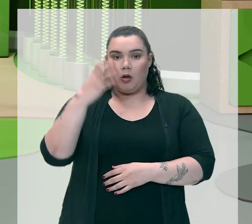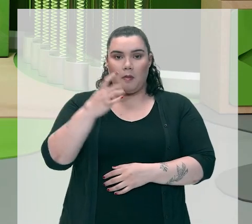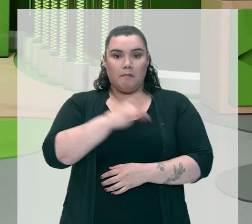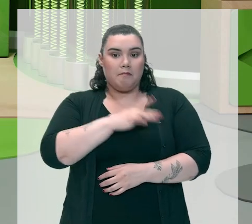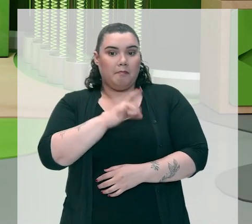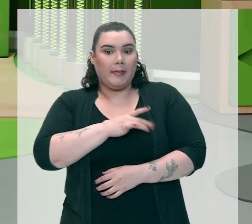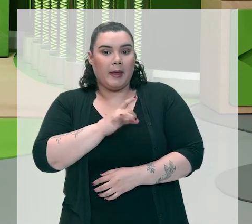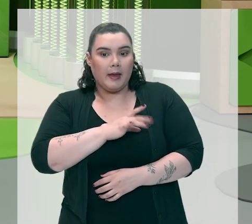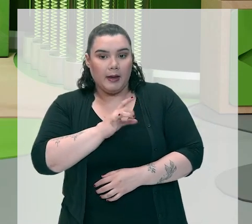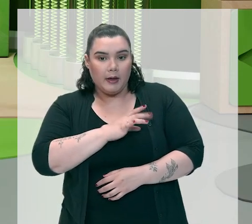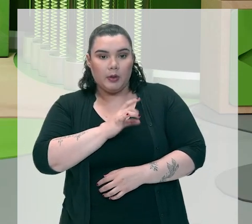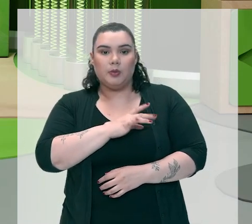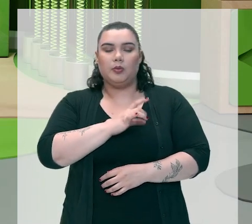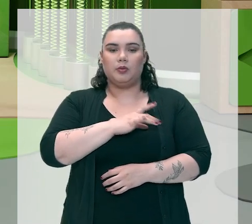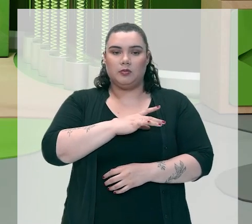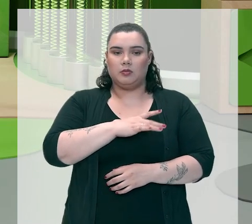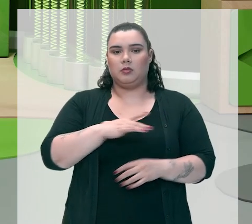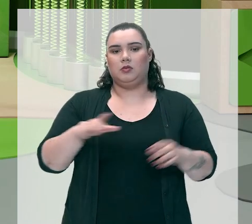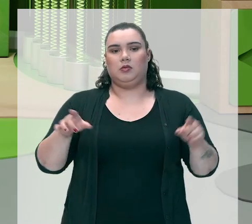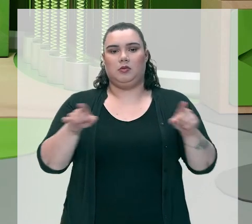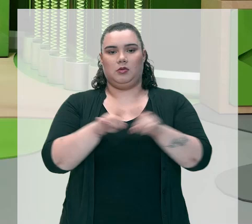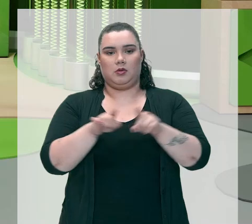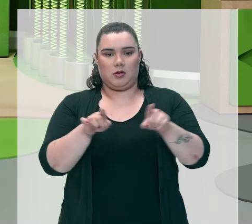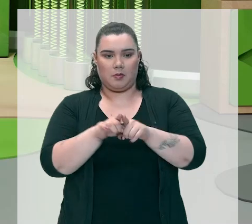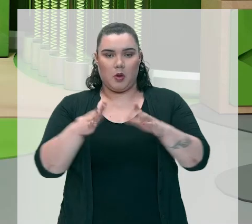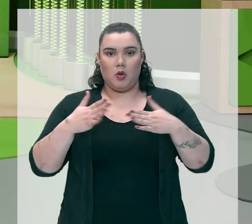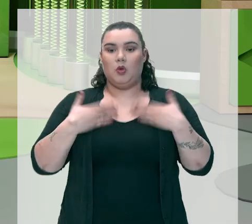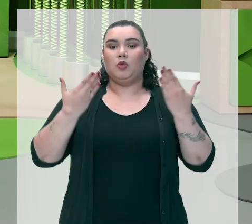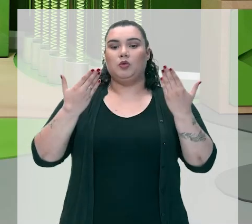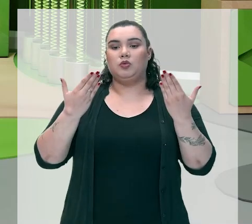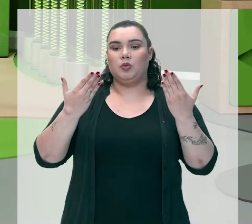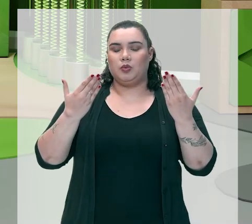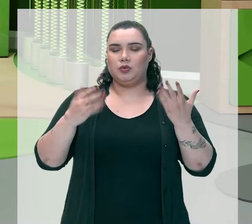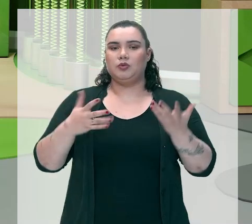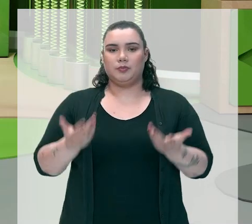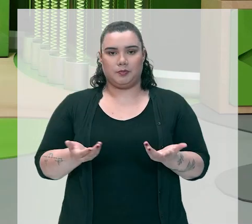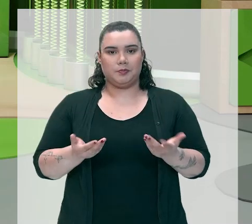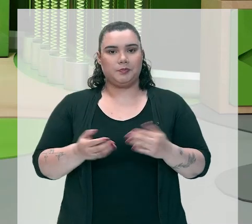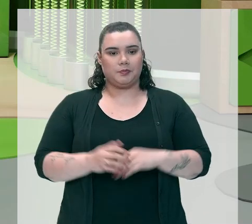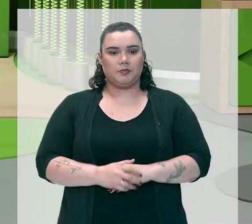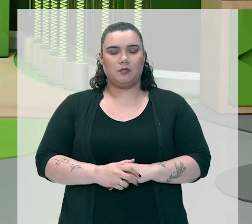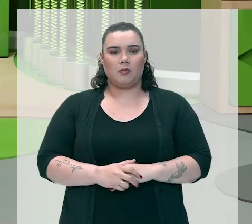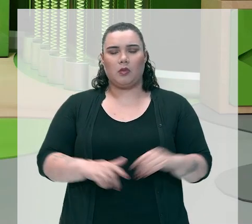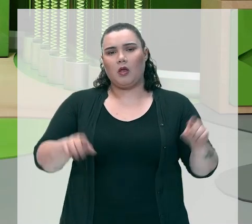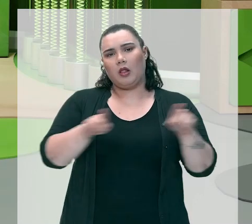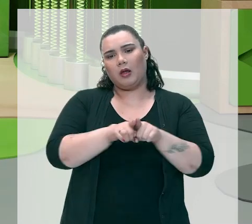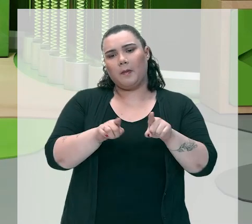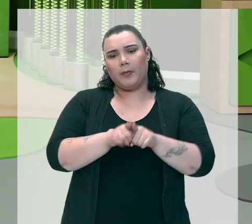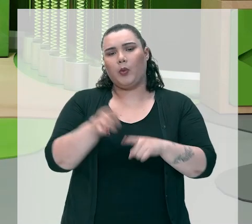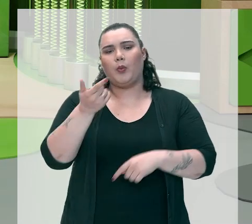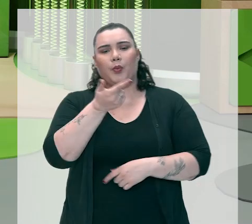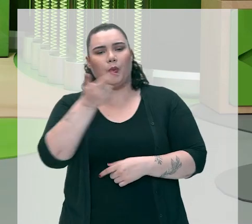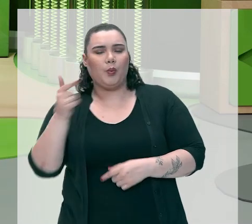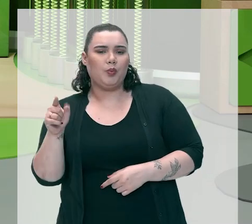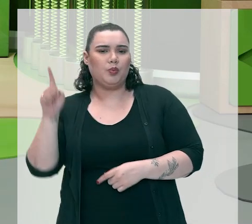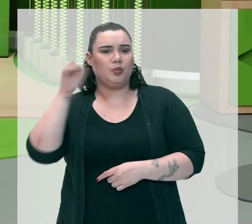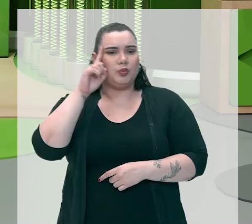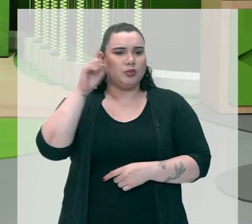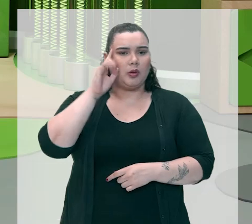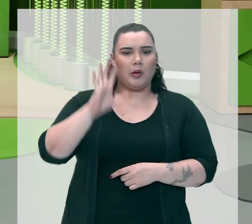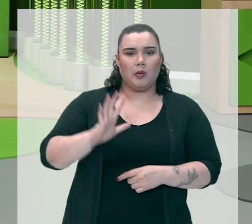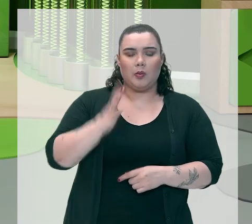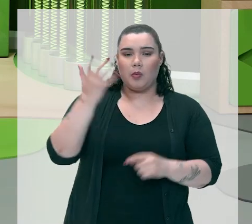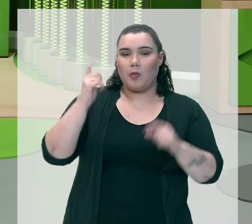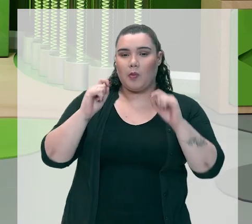assustadas na sala de cinema, né? Então também relacionado ali com um susto. E uma outra situação aí que acontece bastante no nosso dia a